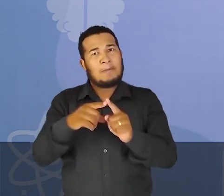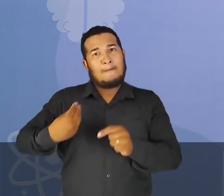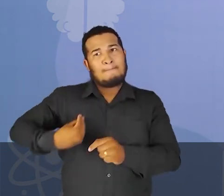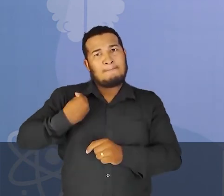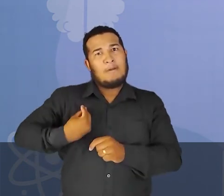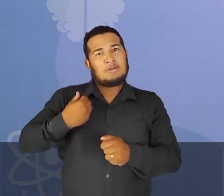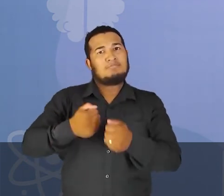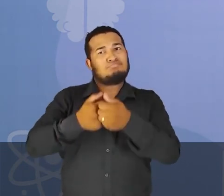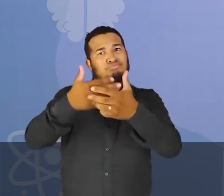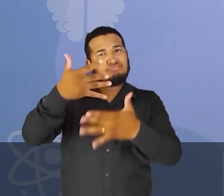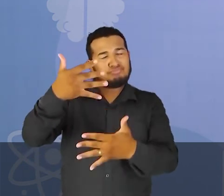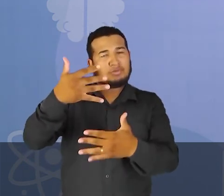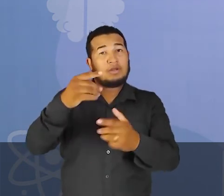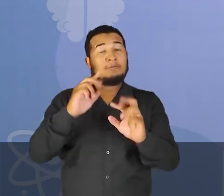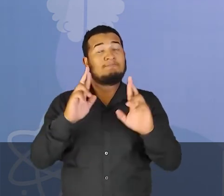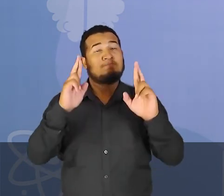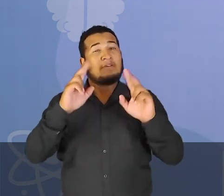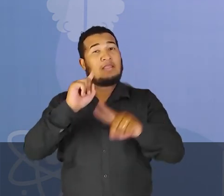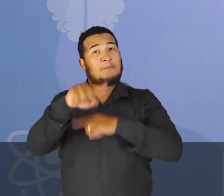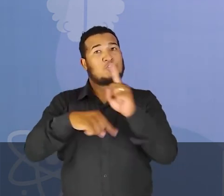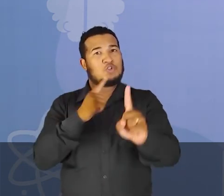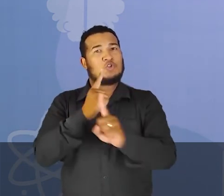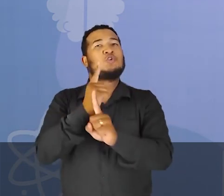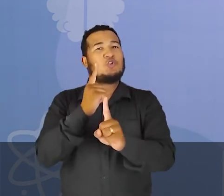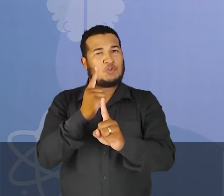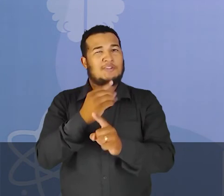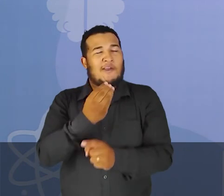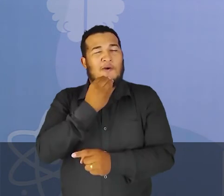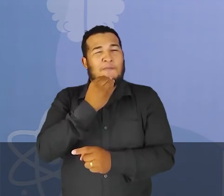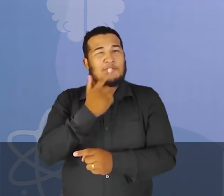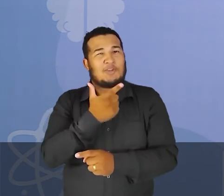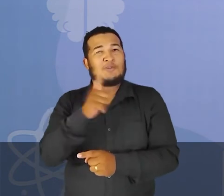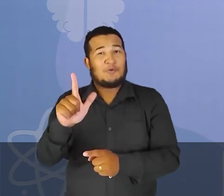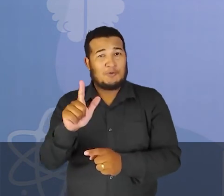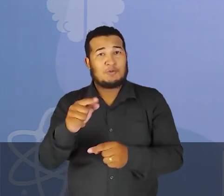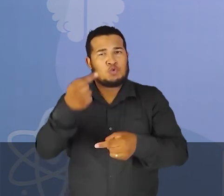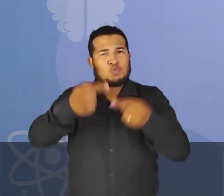sua participação e espero que nos reencontremos então em outras